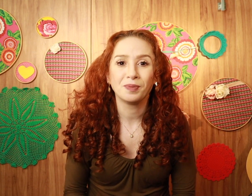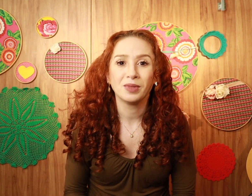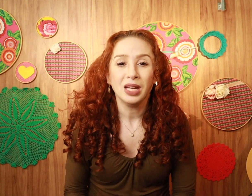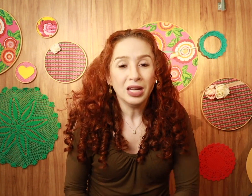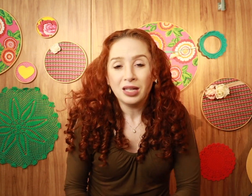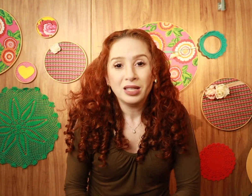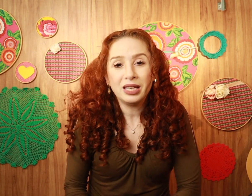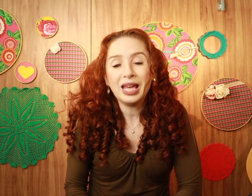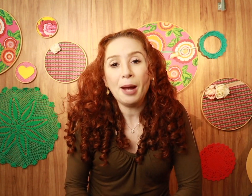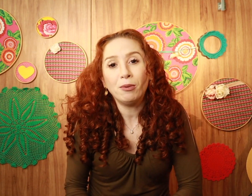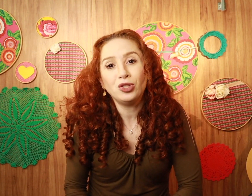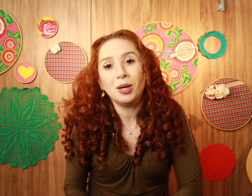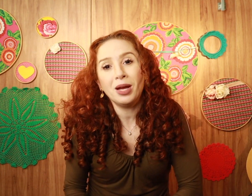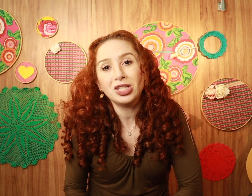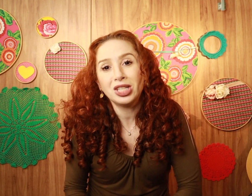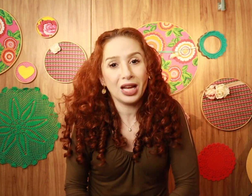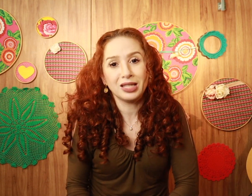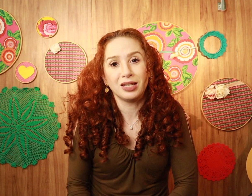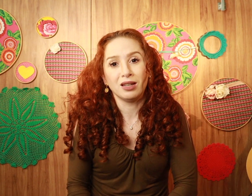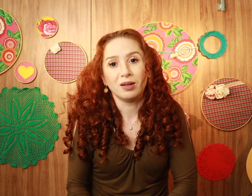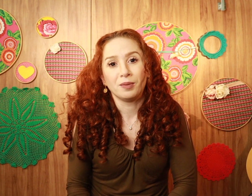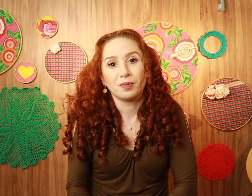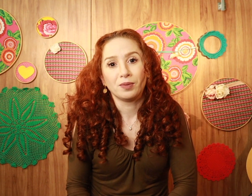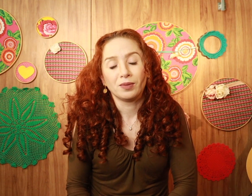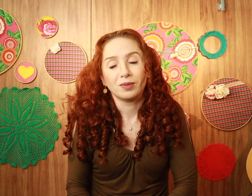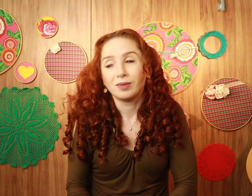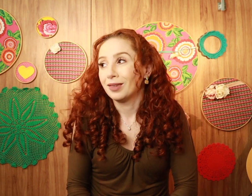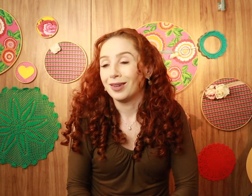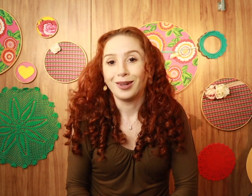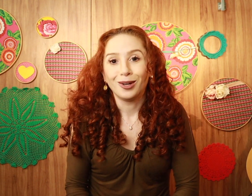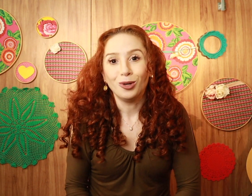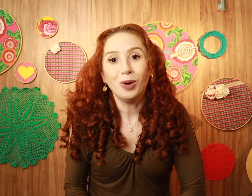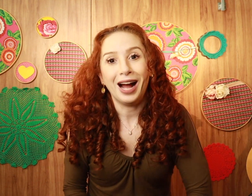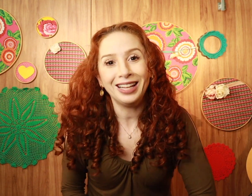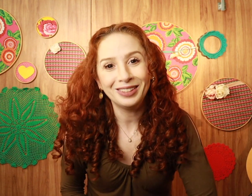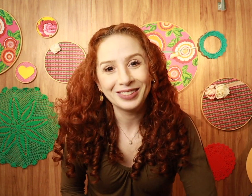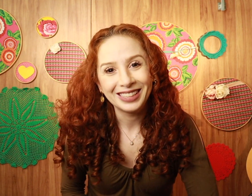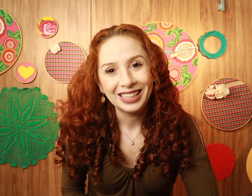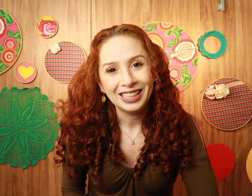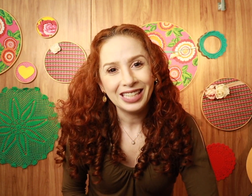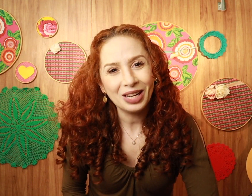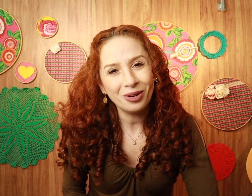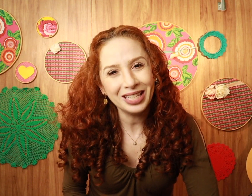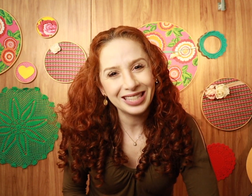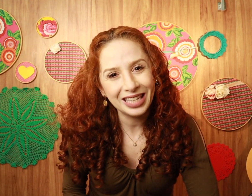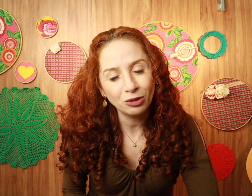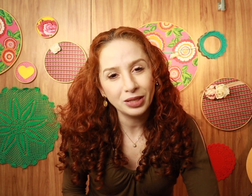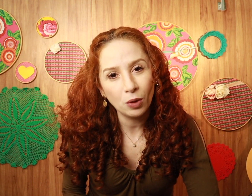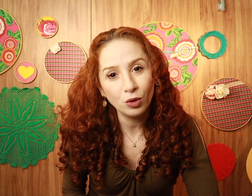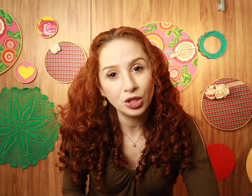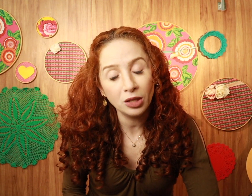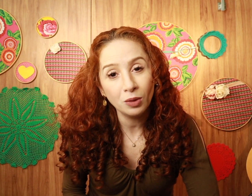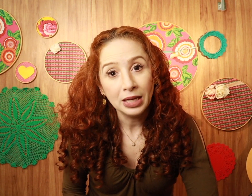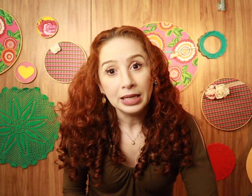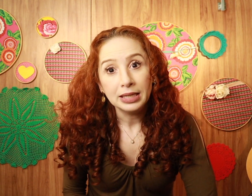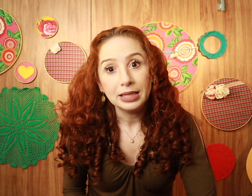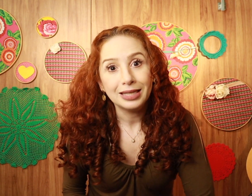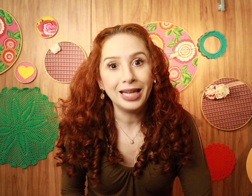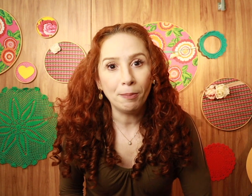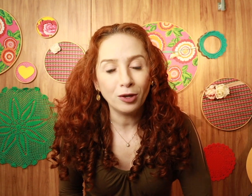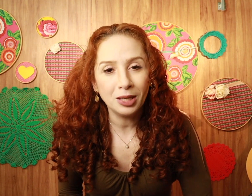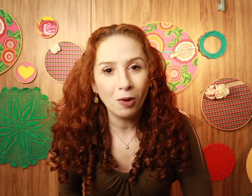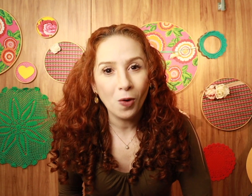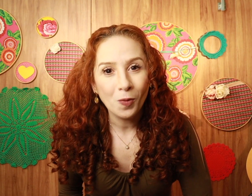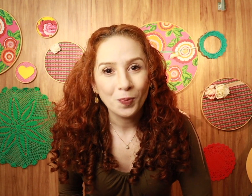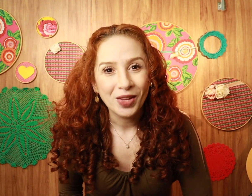aguardava. Sequer podia mexer-se. O rato, reconhecendo seu rugido,